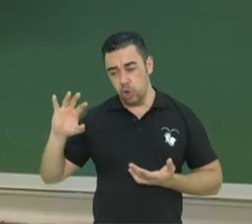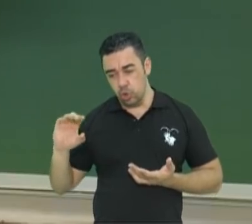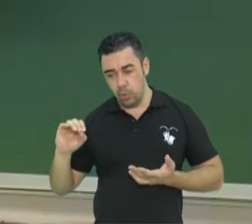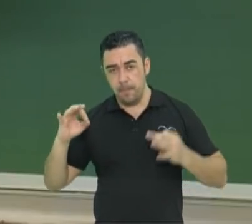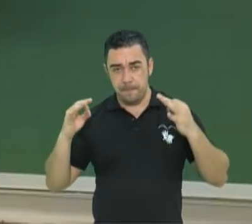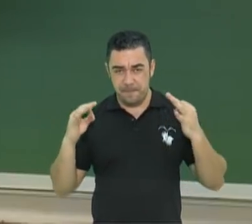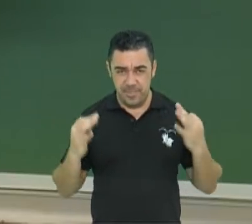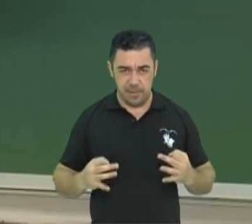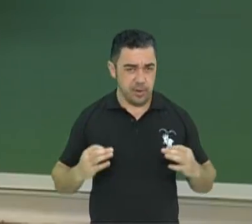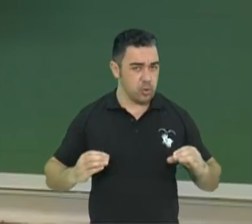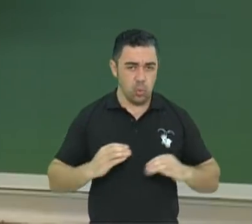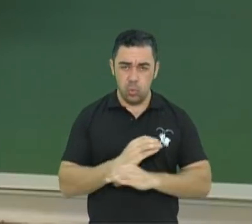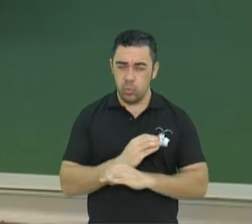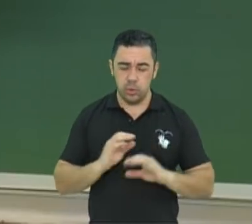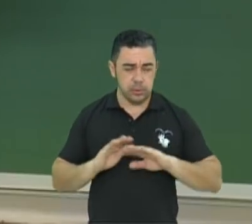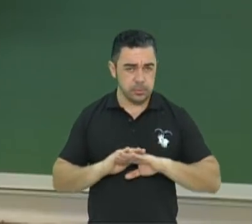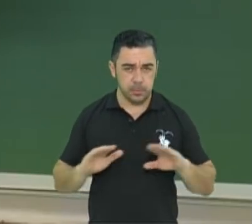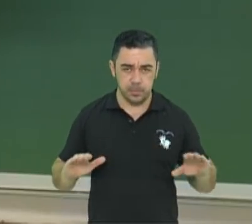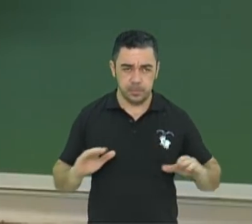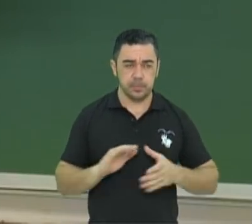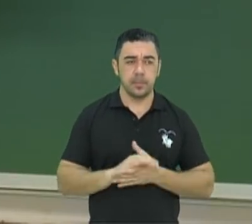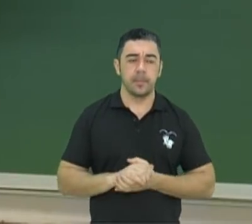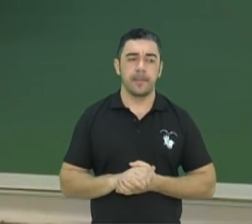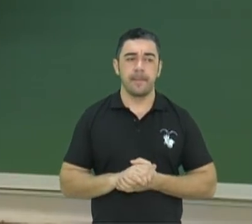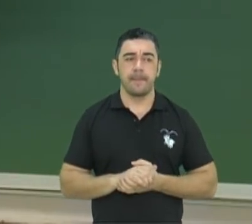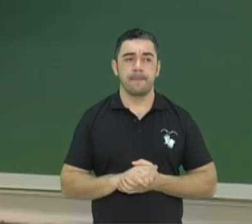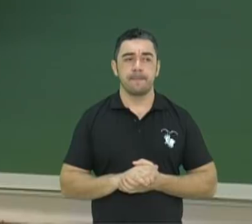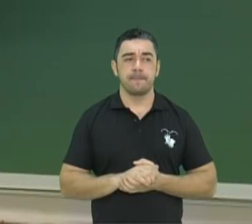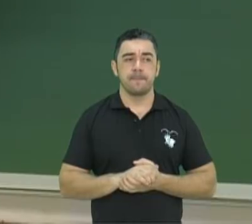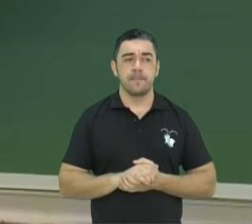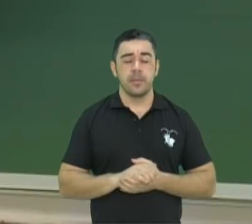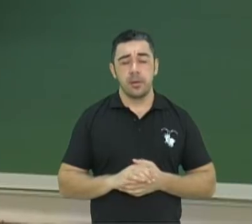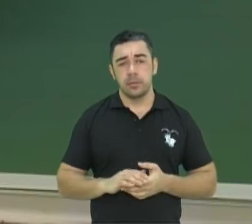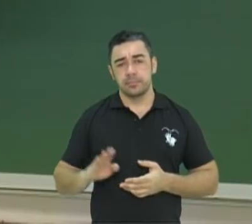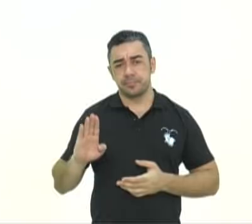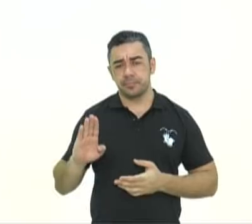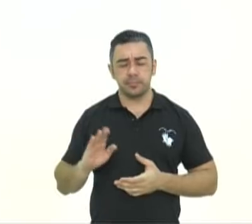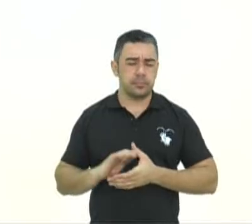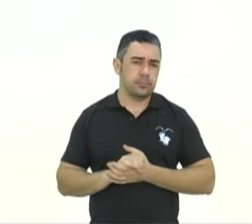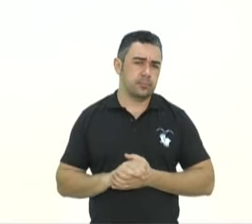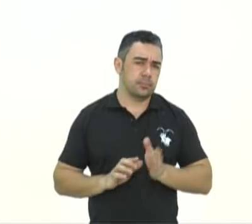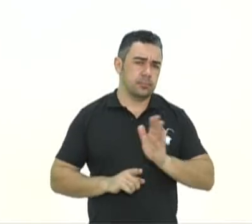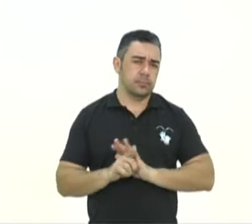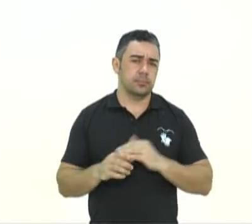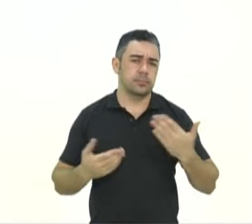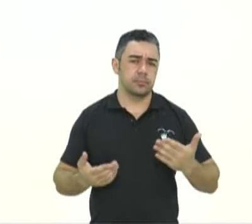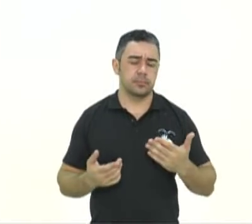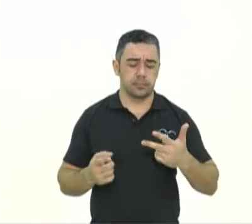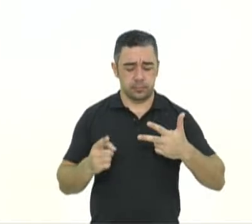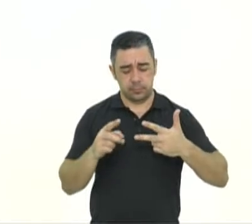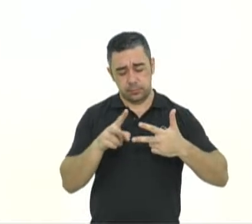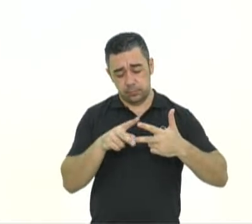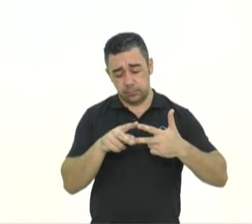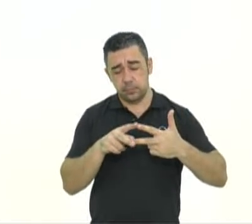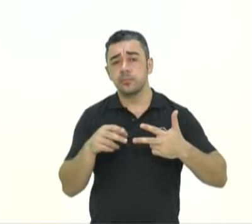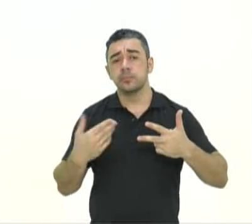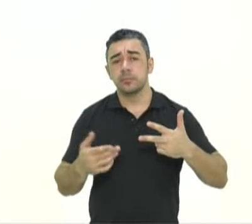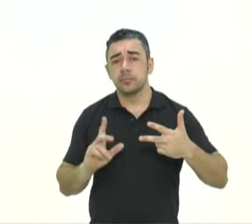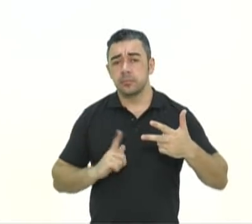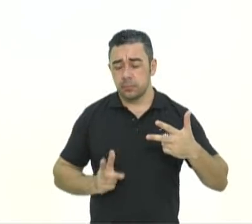né? Ação concluída, pretérito perfeito. E no B, em qual dos trechos o verbo indica uma